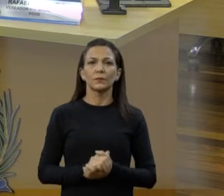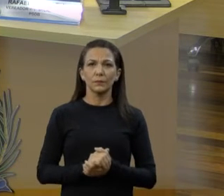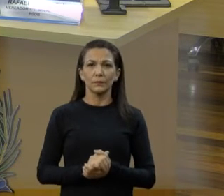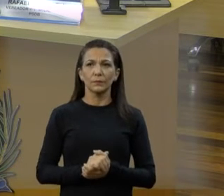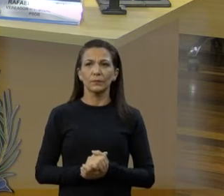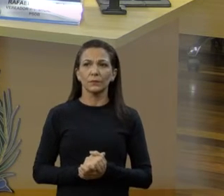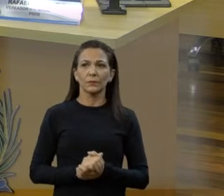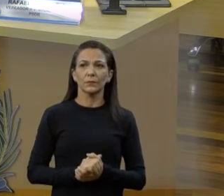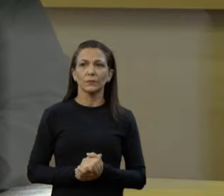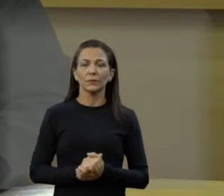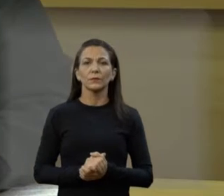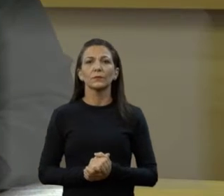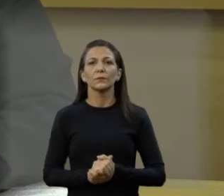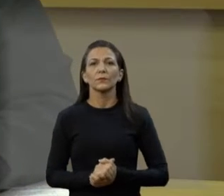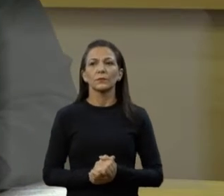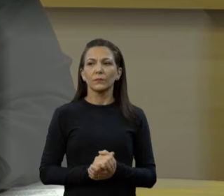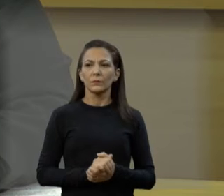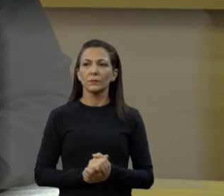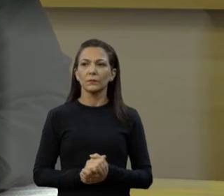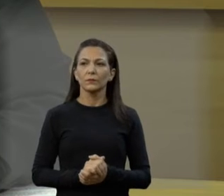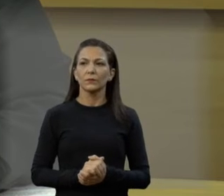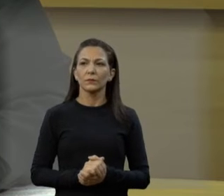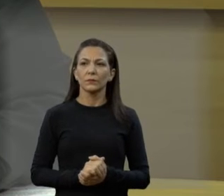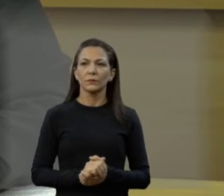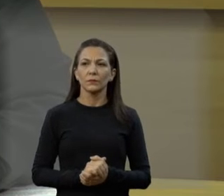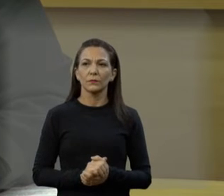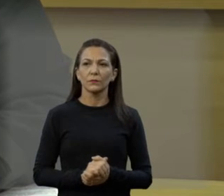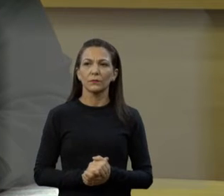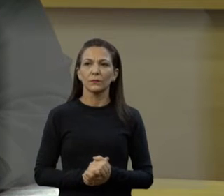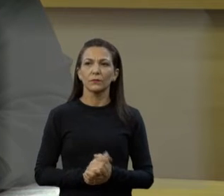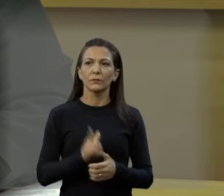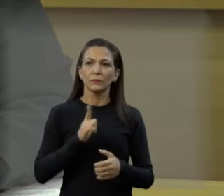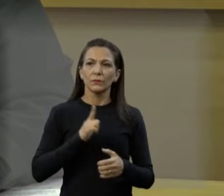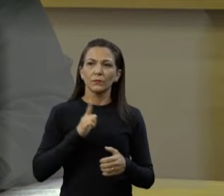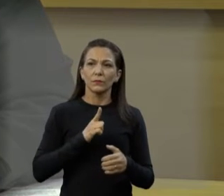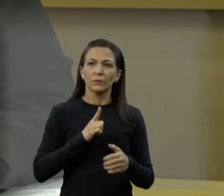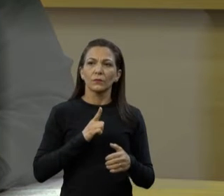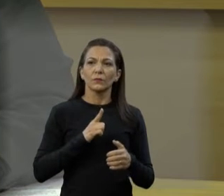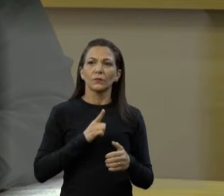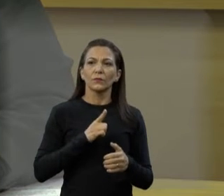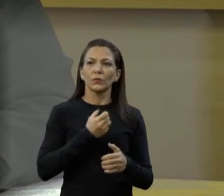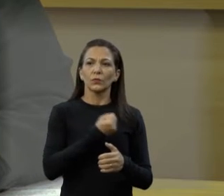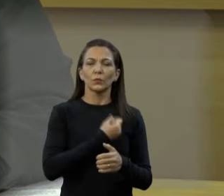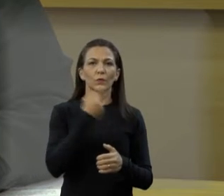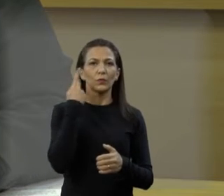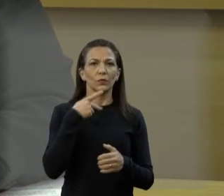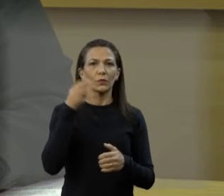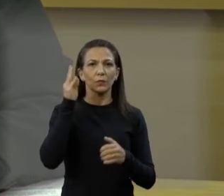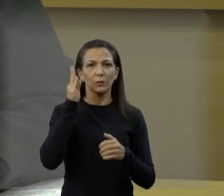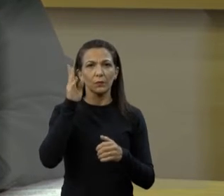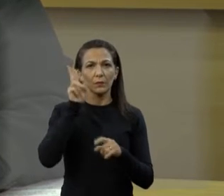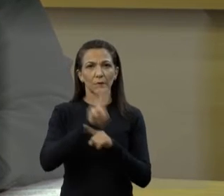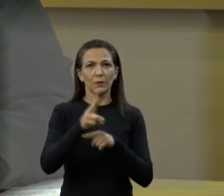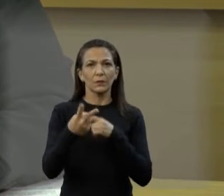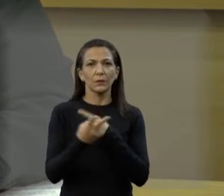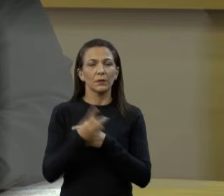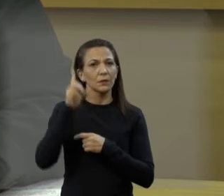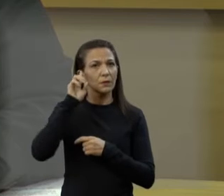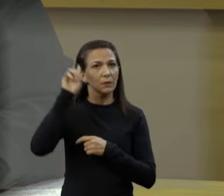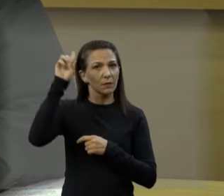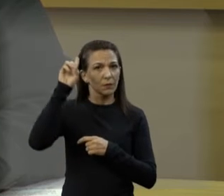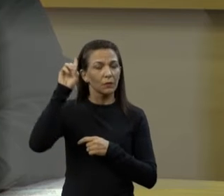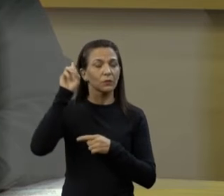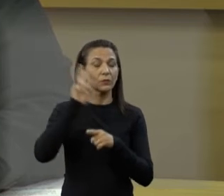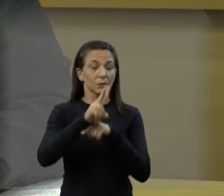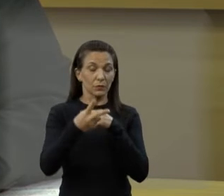K3 jornal da morada havendo número regimental sob a proteção de Deus declarou abertos os trabalhos